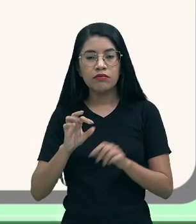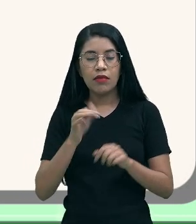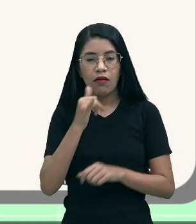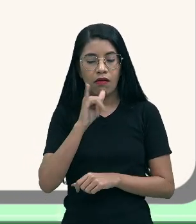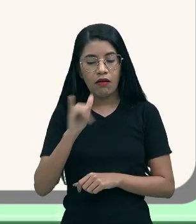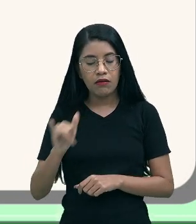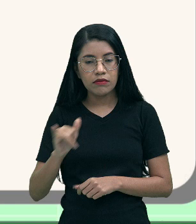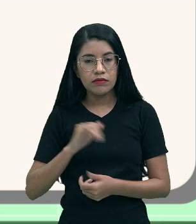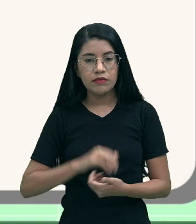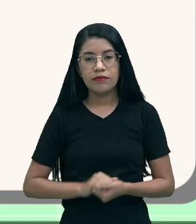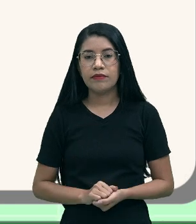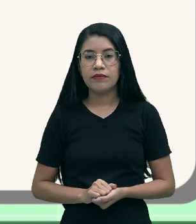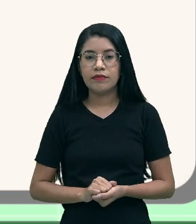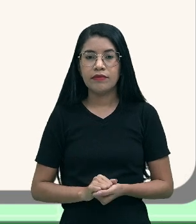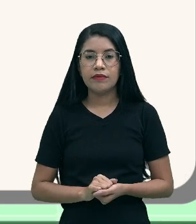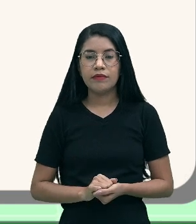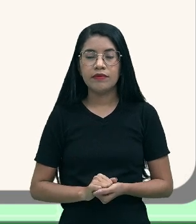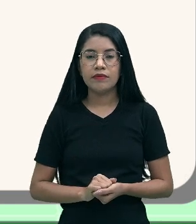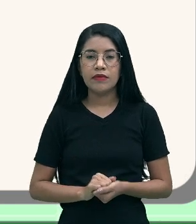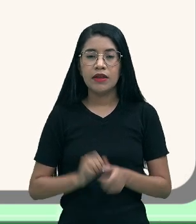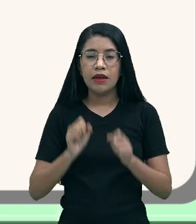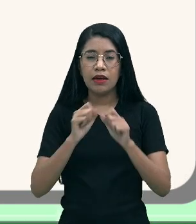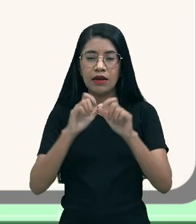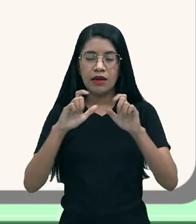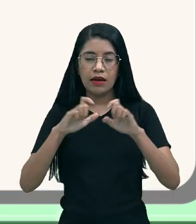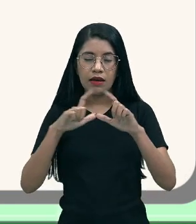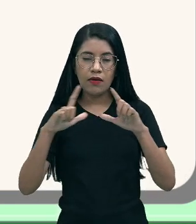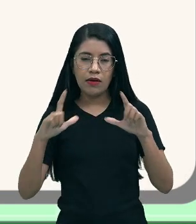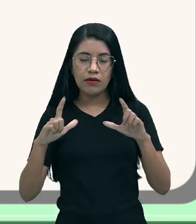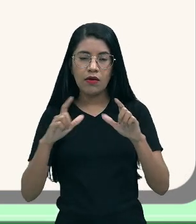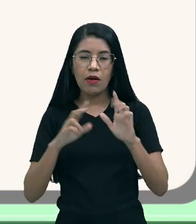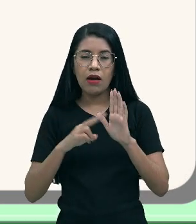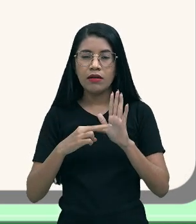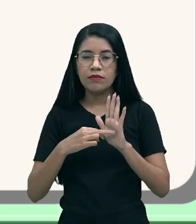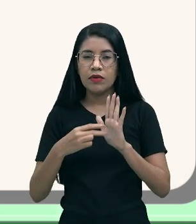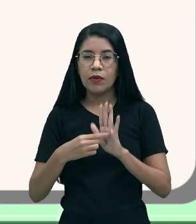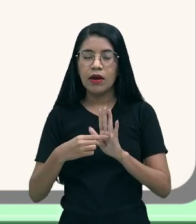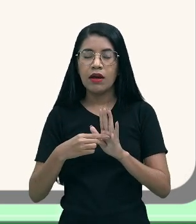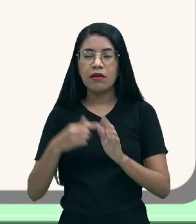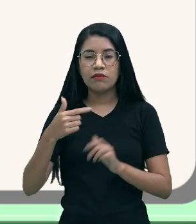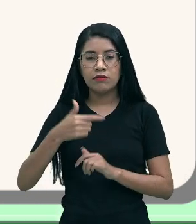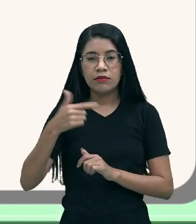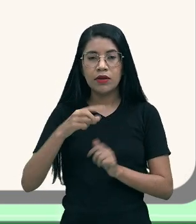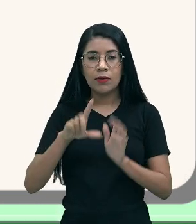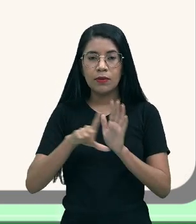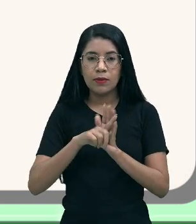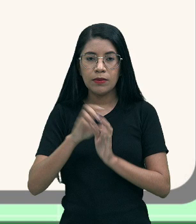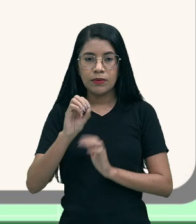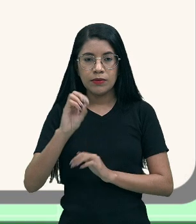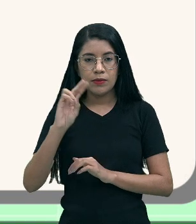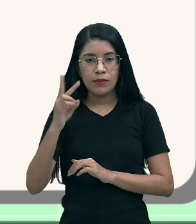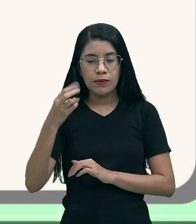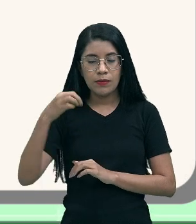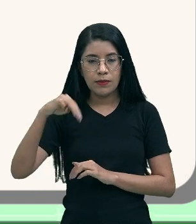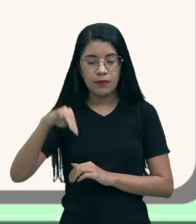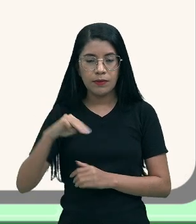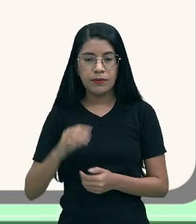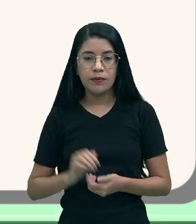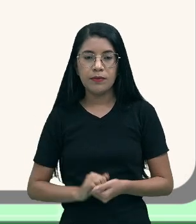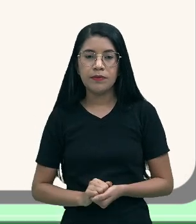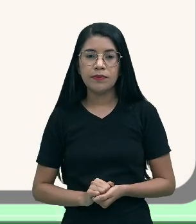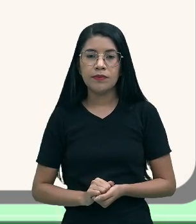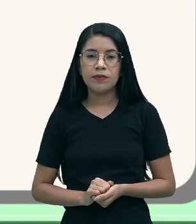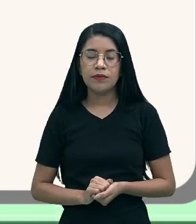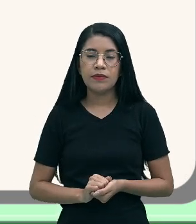E essa equação, então, ela traduz aí o que eu chamo de segunda lei de Ohm. Observe, então, que